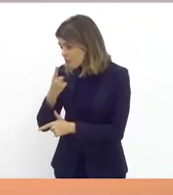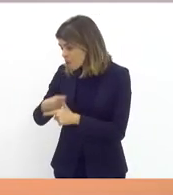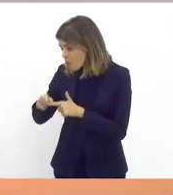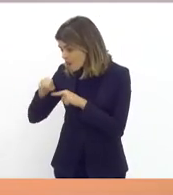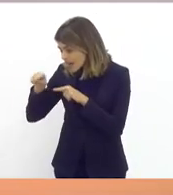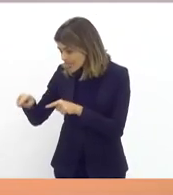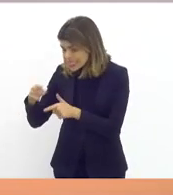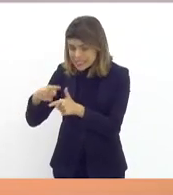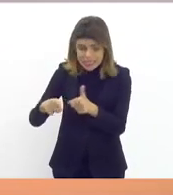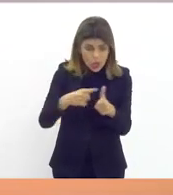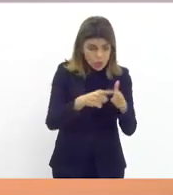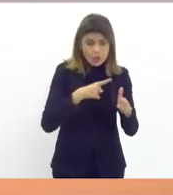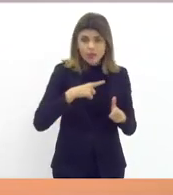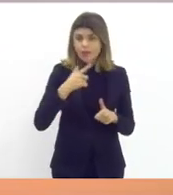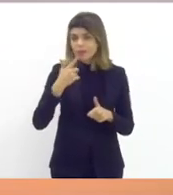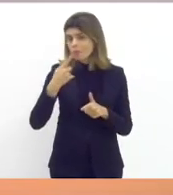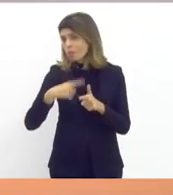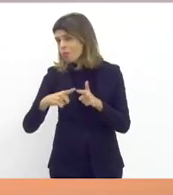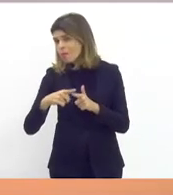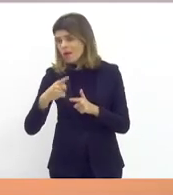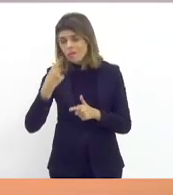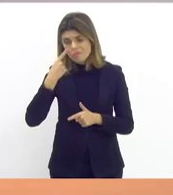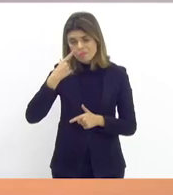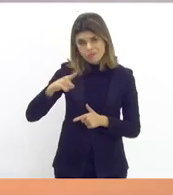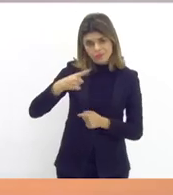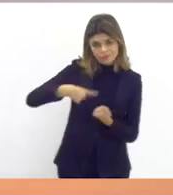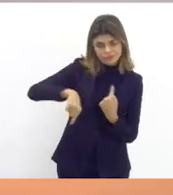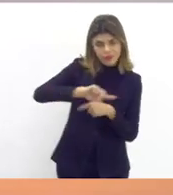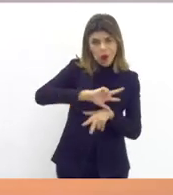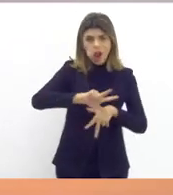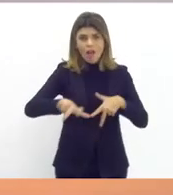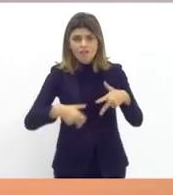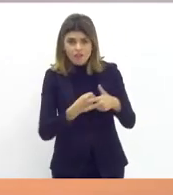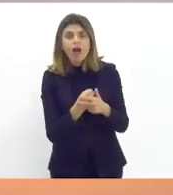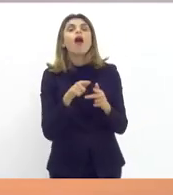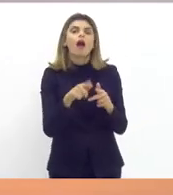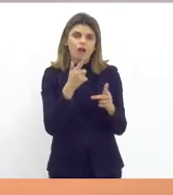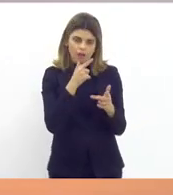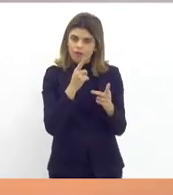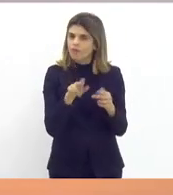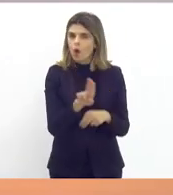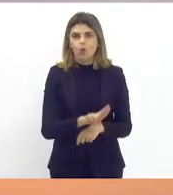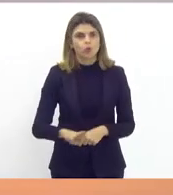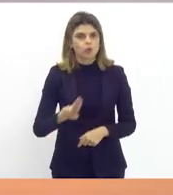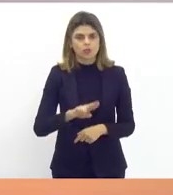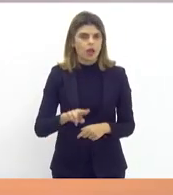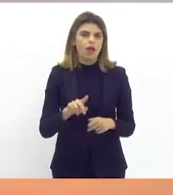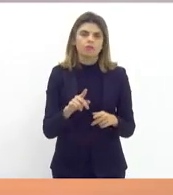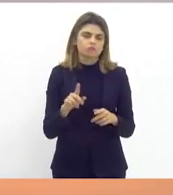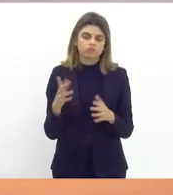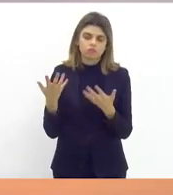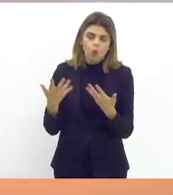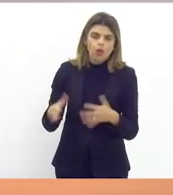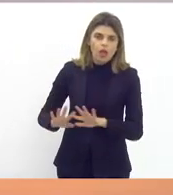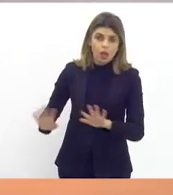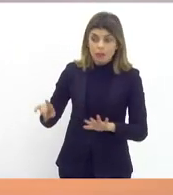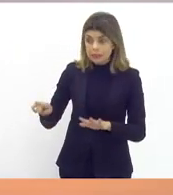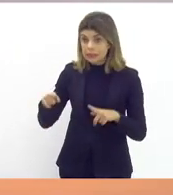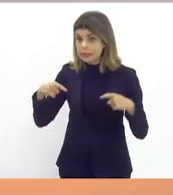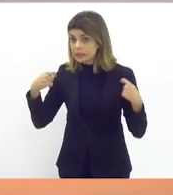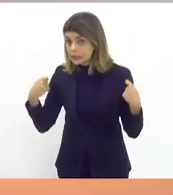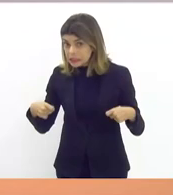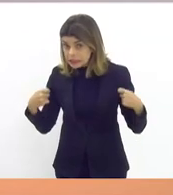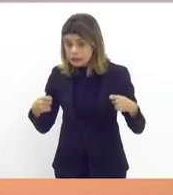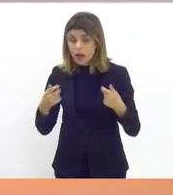setor que tenha tido um problema muito grande de fraude na cadeia comercial, eventualmente se usa, mas a ideia é não usar. Em princípio, a ideia é não usar. Mas se for necessário algum